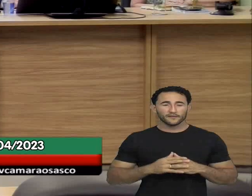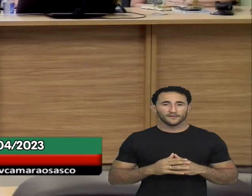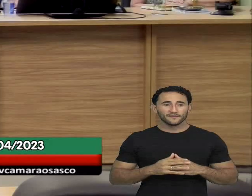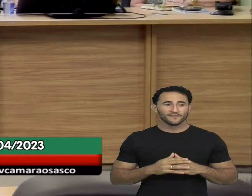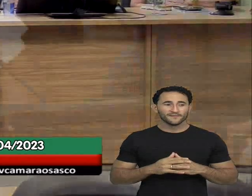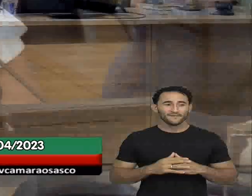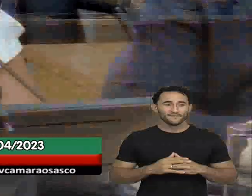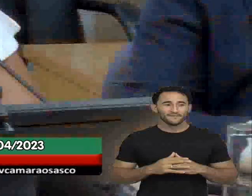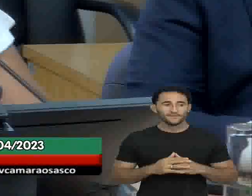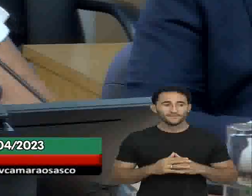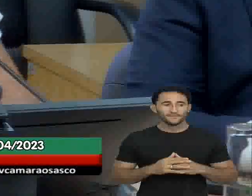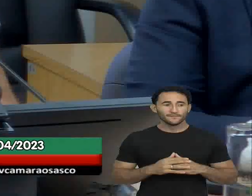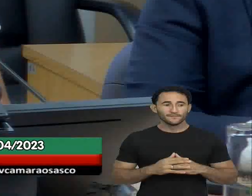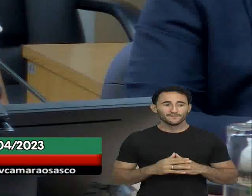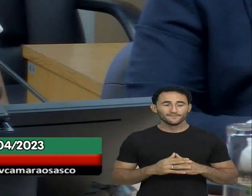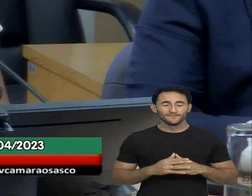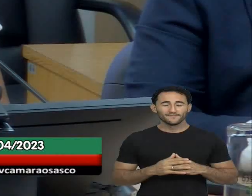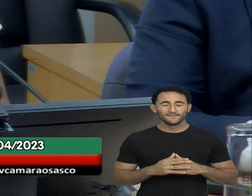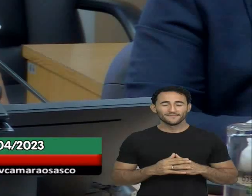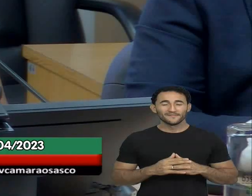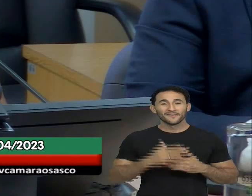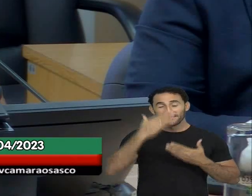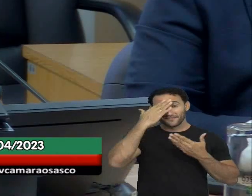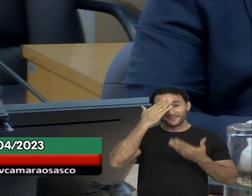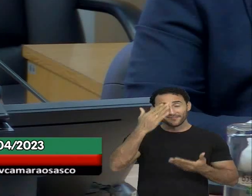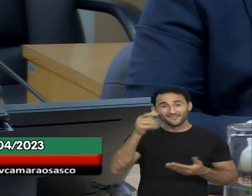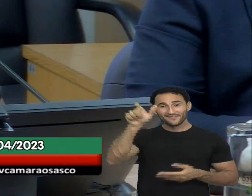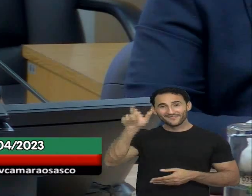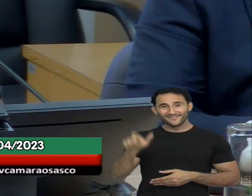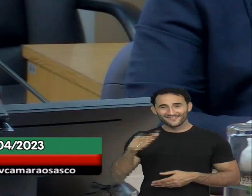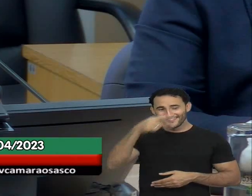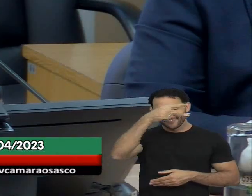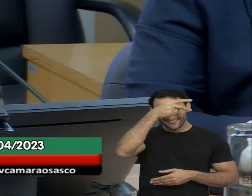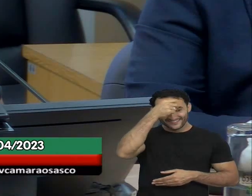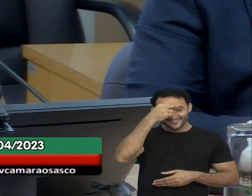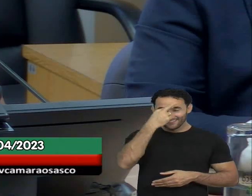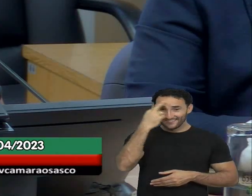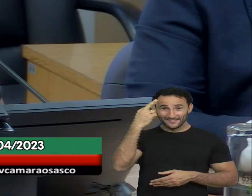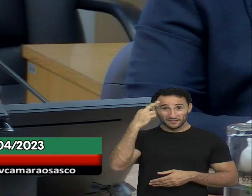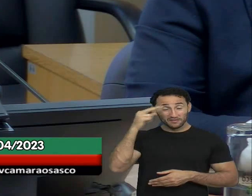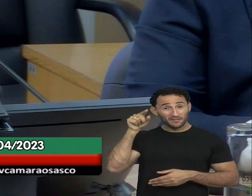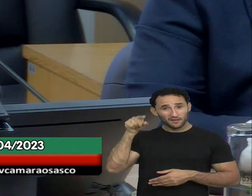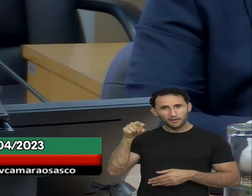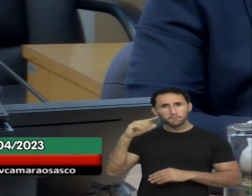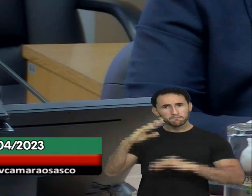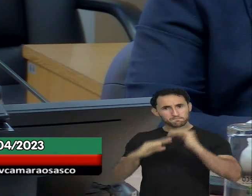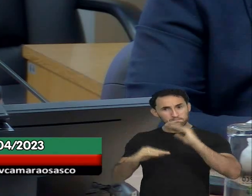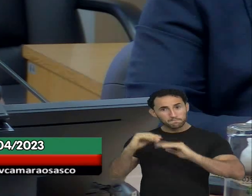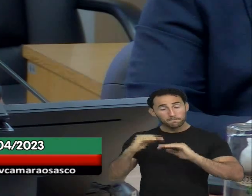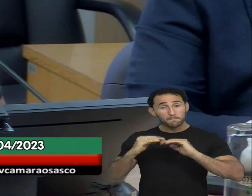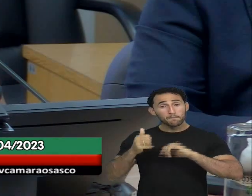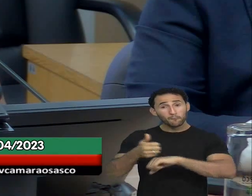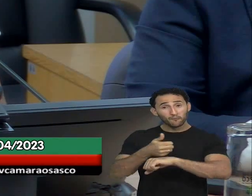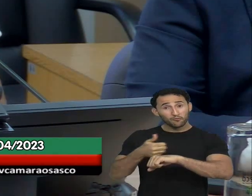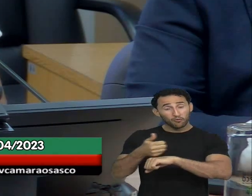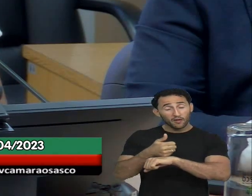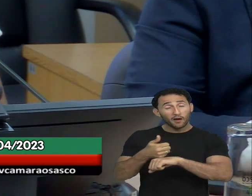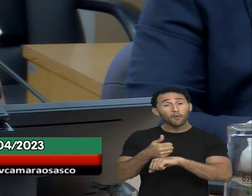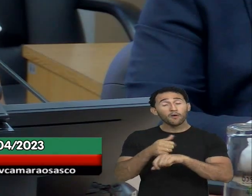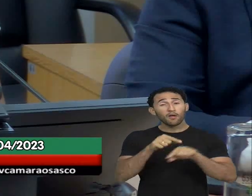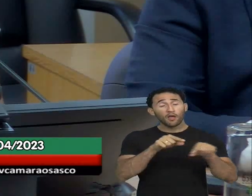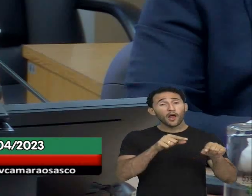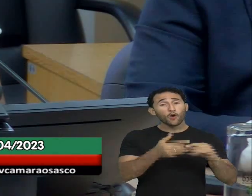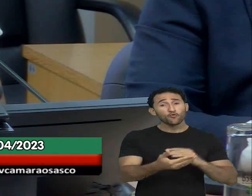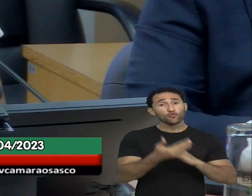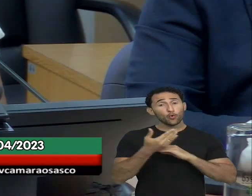até agradecer aqui, ao vivo, o prefeito Rogério Lins, porque é competência exclusiva do Estado, e